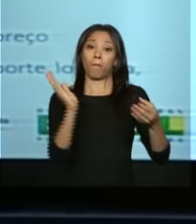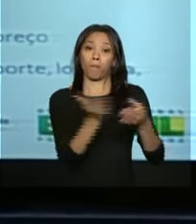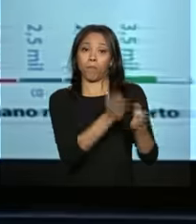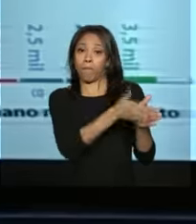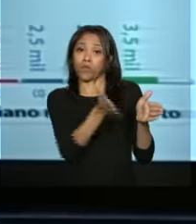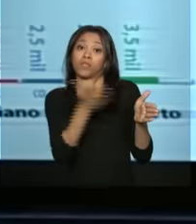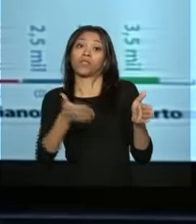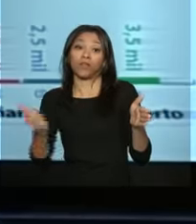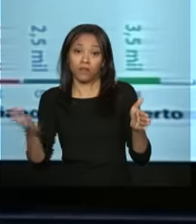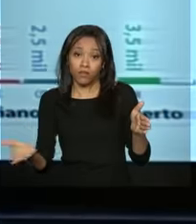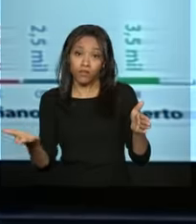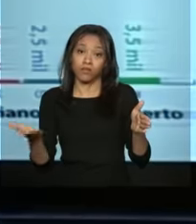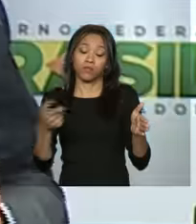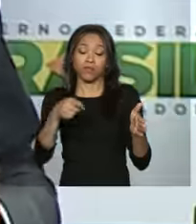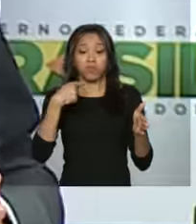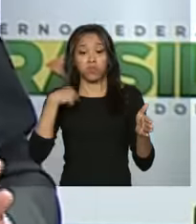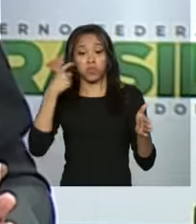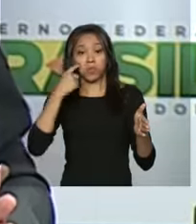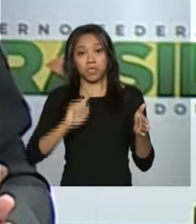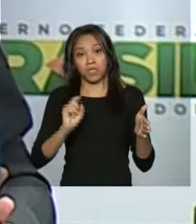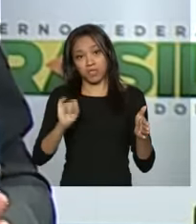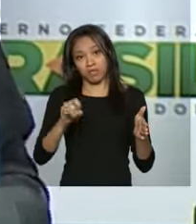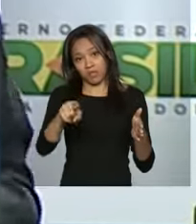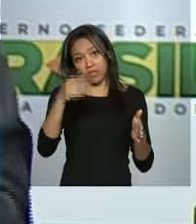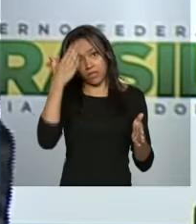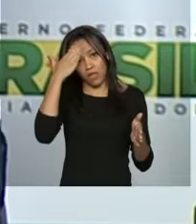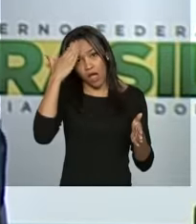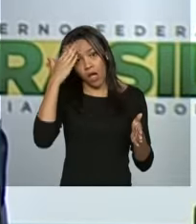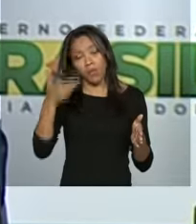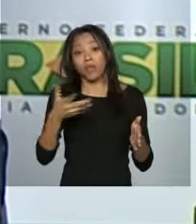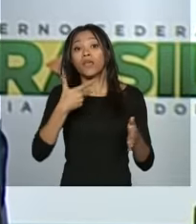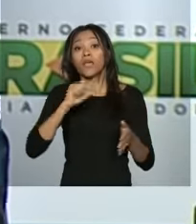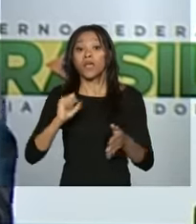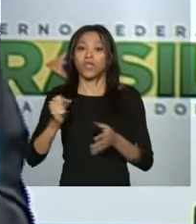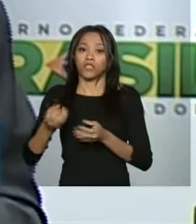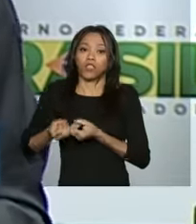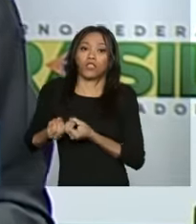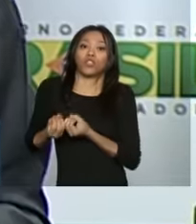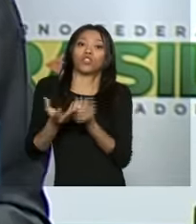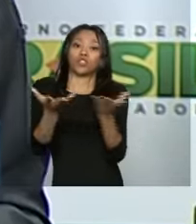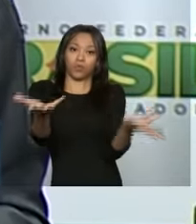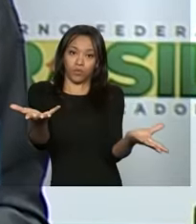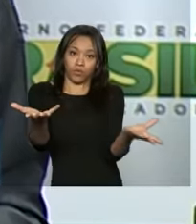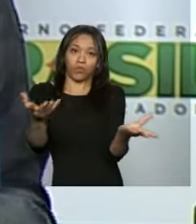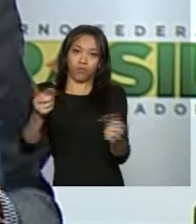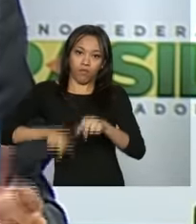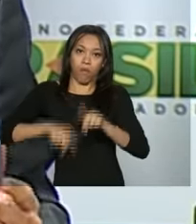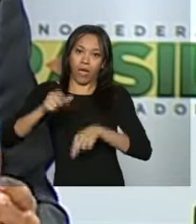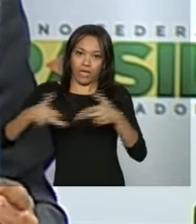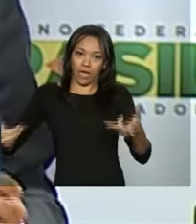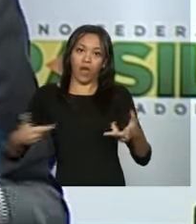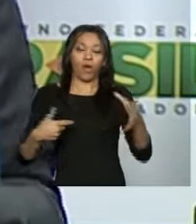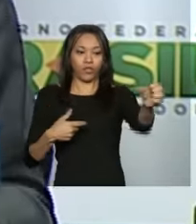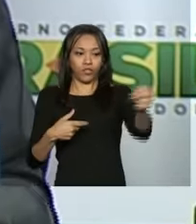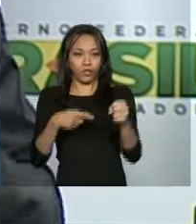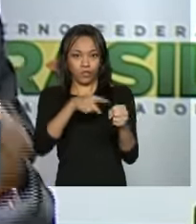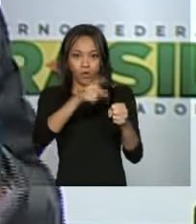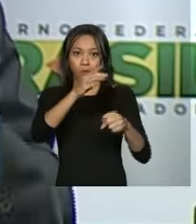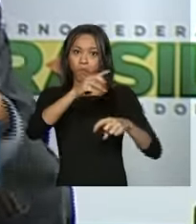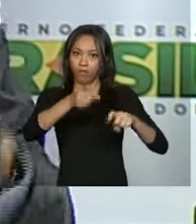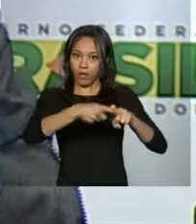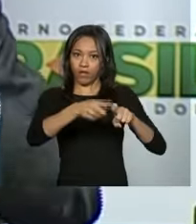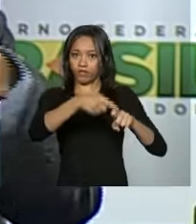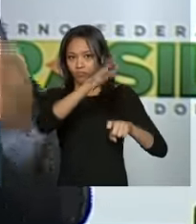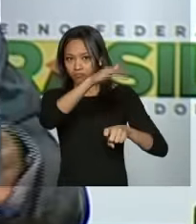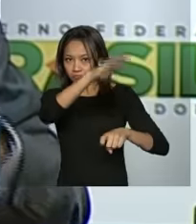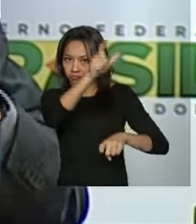né não sei se vocês têm essa informação mas muitas vezes o distribuidor coloca no centro cirúrgico um profissional que com as